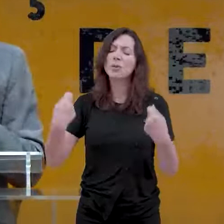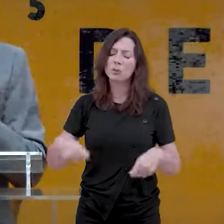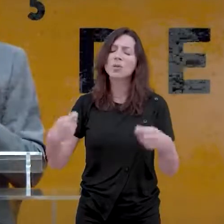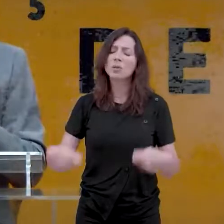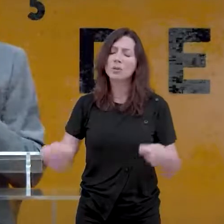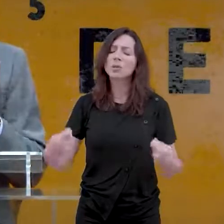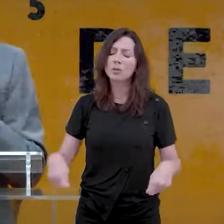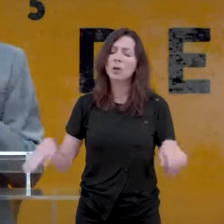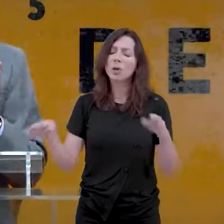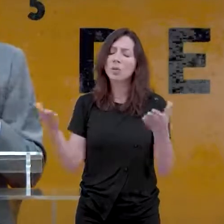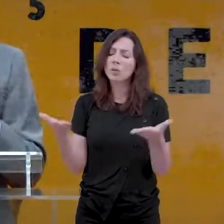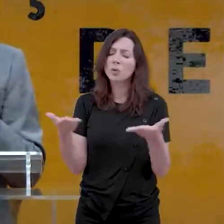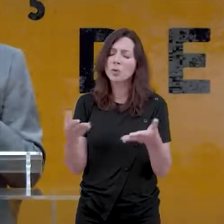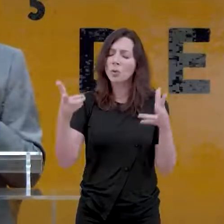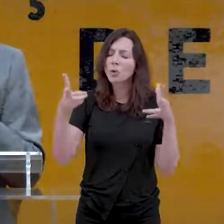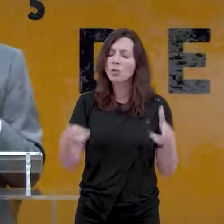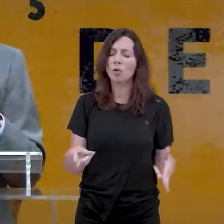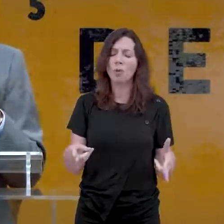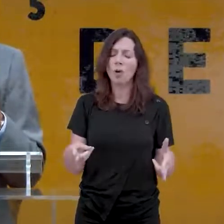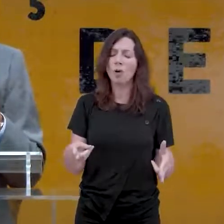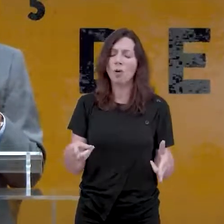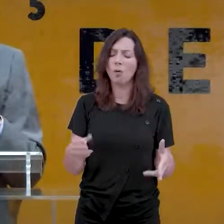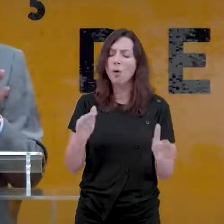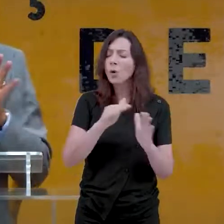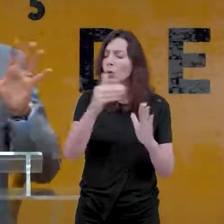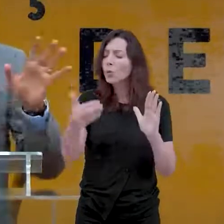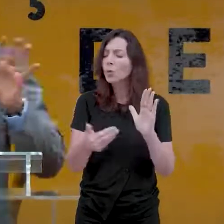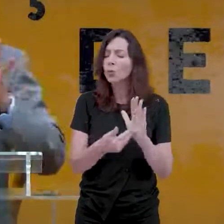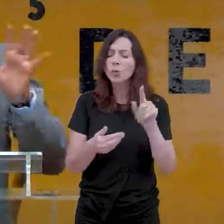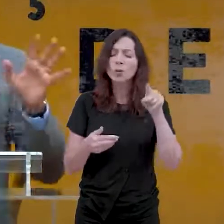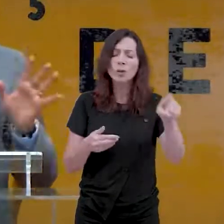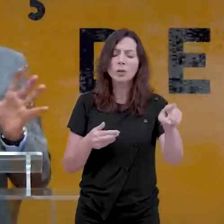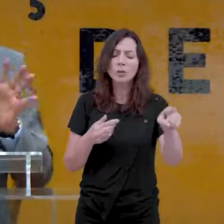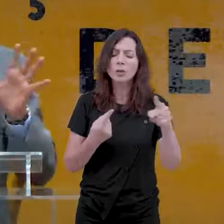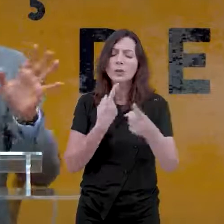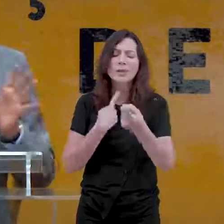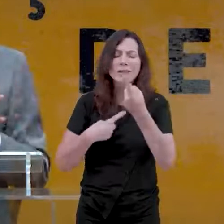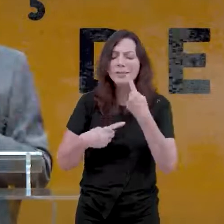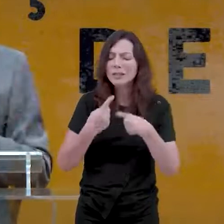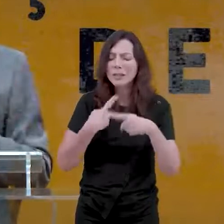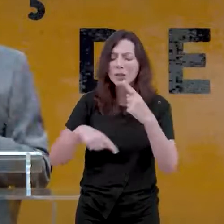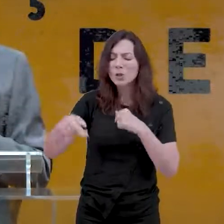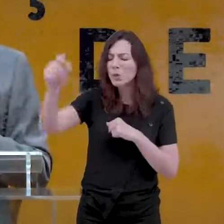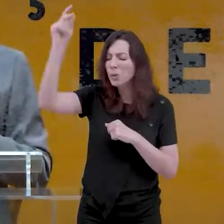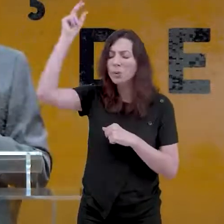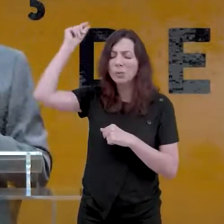Aquilo que ele desejou ardentemente e teve capacidade de olhar para o cenário da vida e